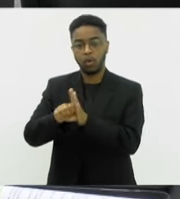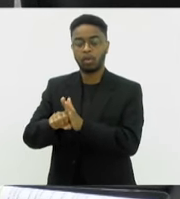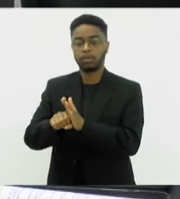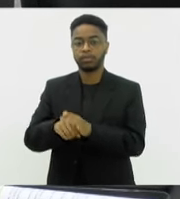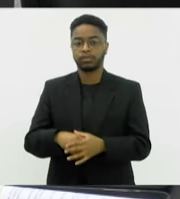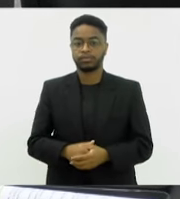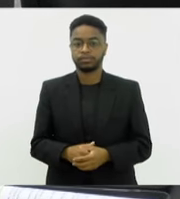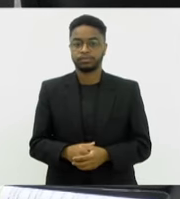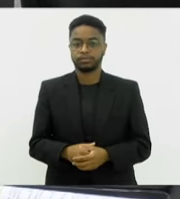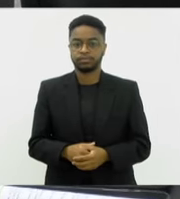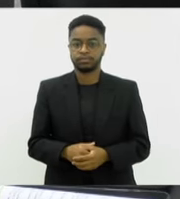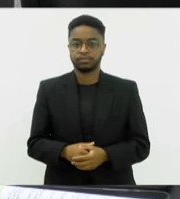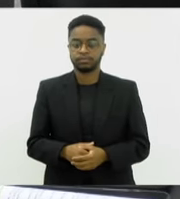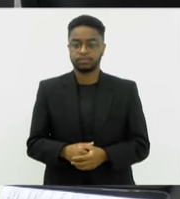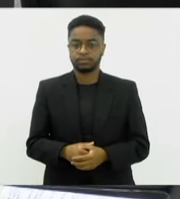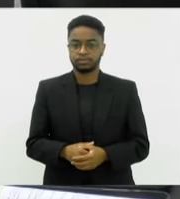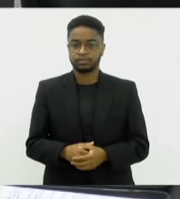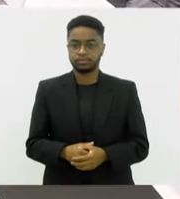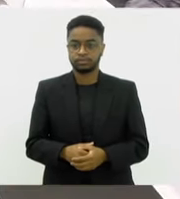furto.